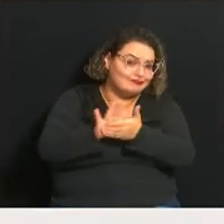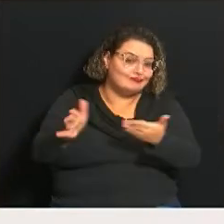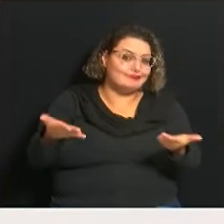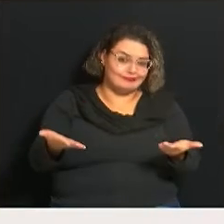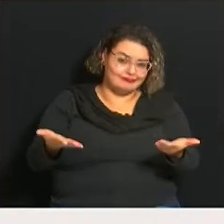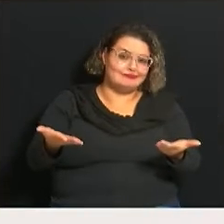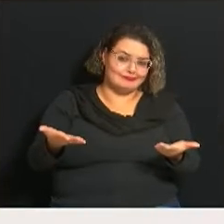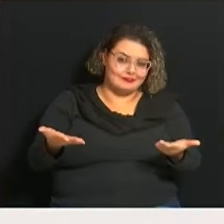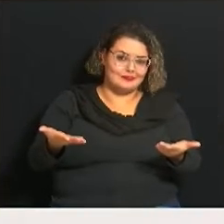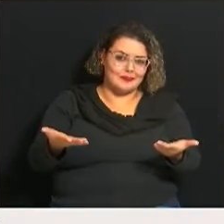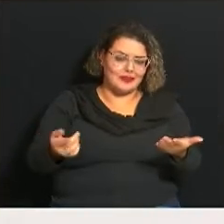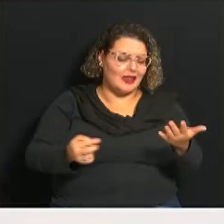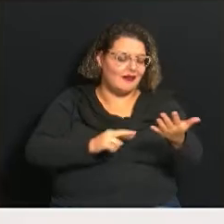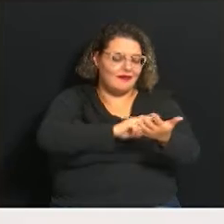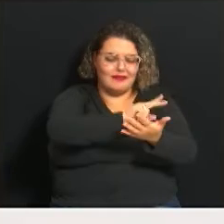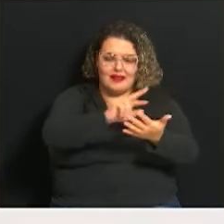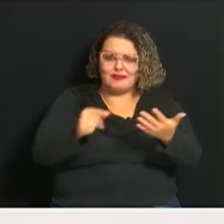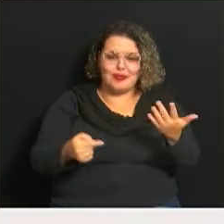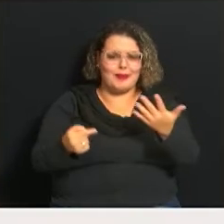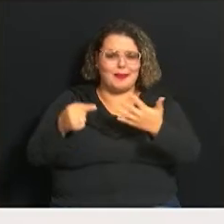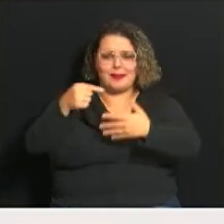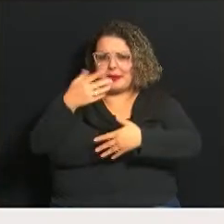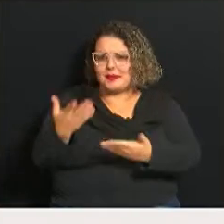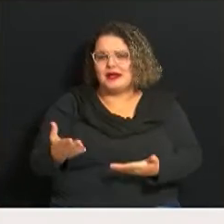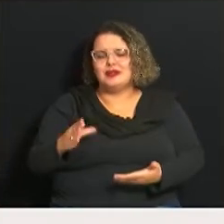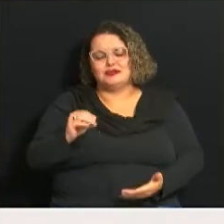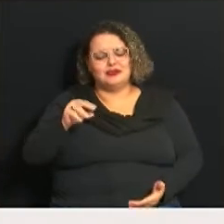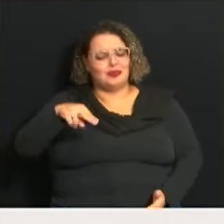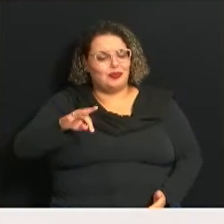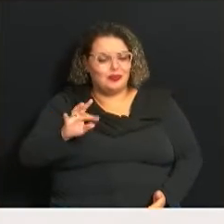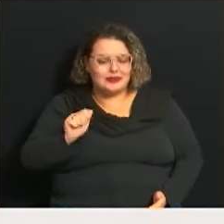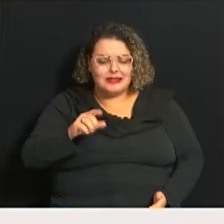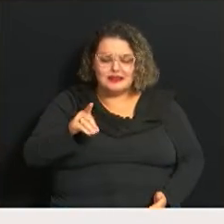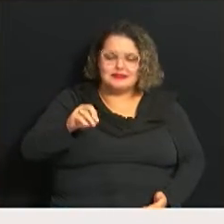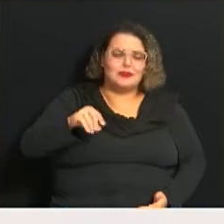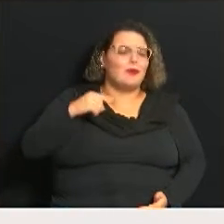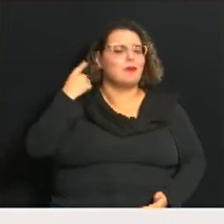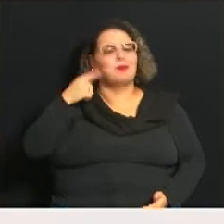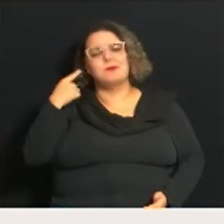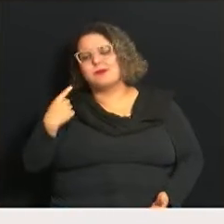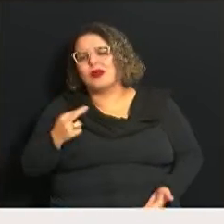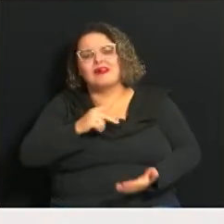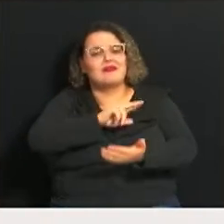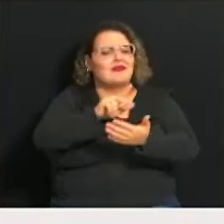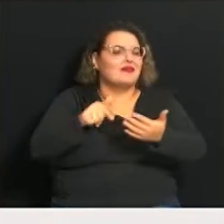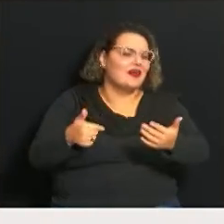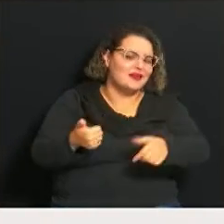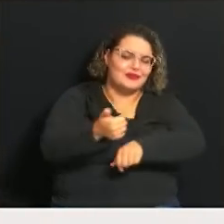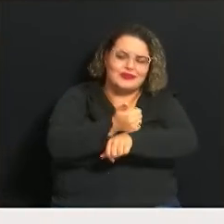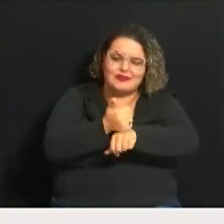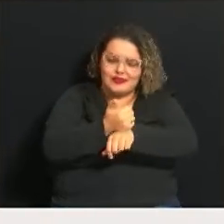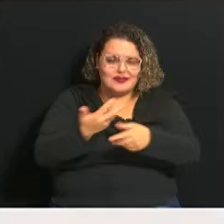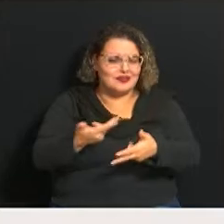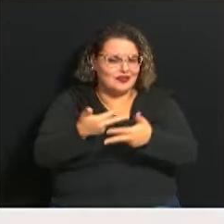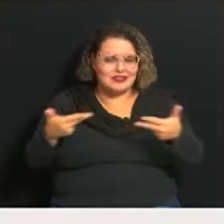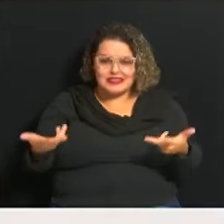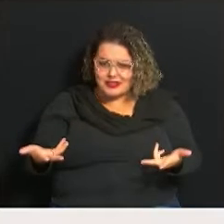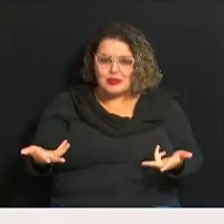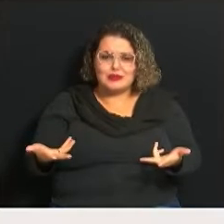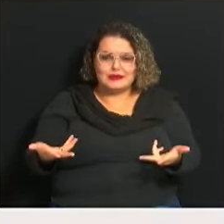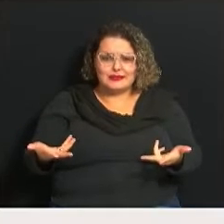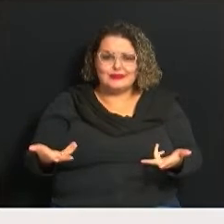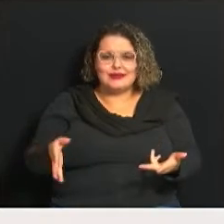são muitos itens, você precisa de contador, você precisa de advogado, você precisa de um monte de coisas. Então, isso onera